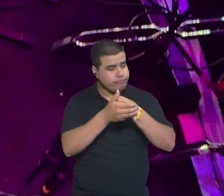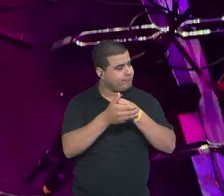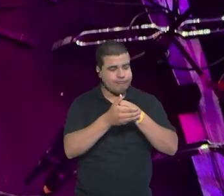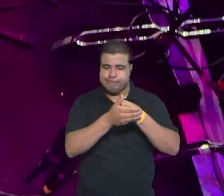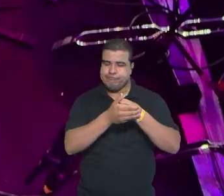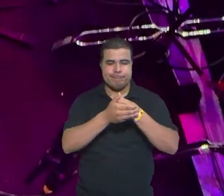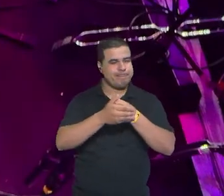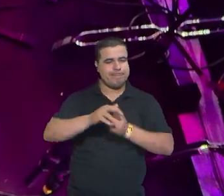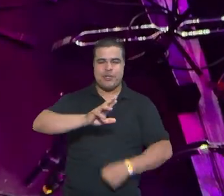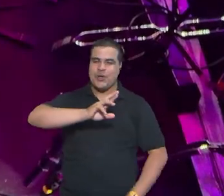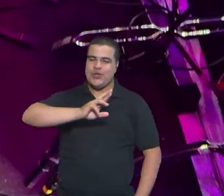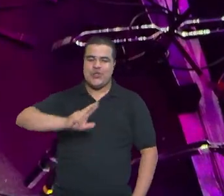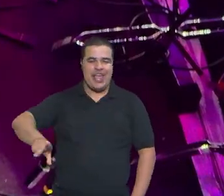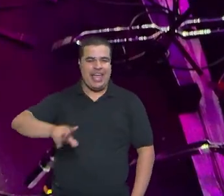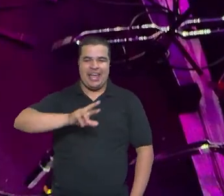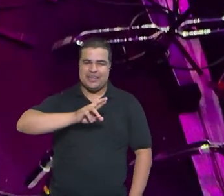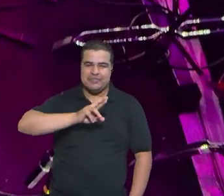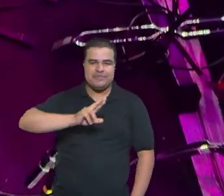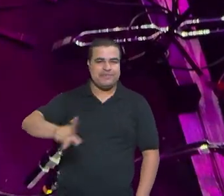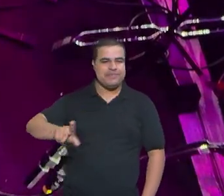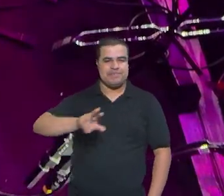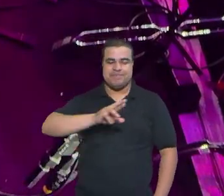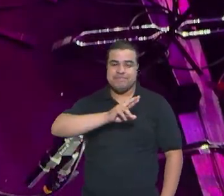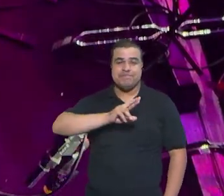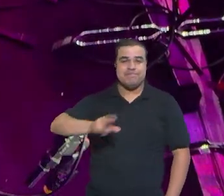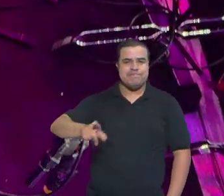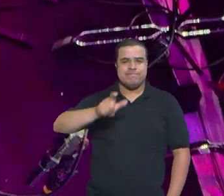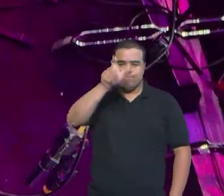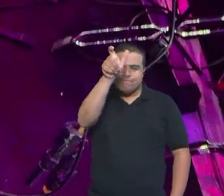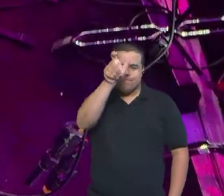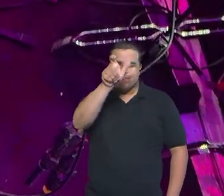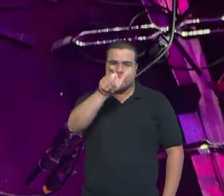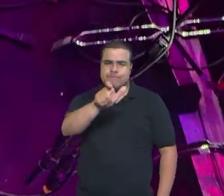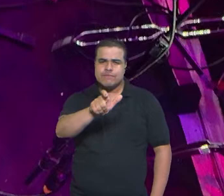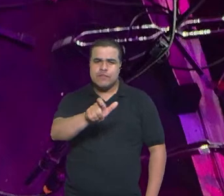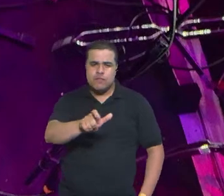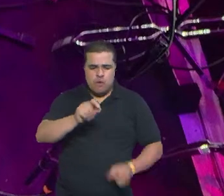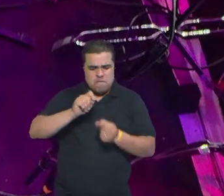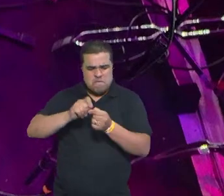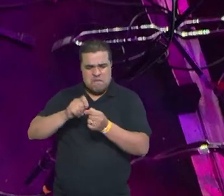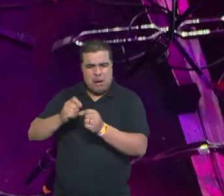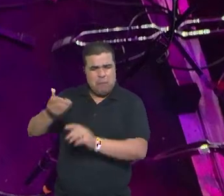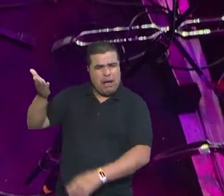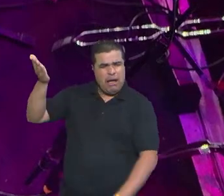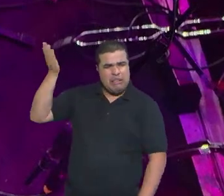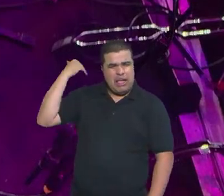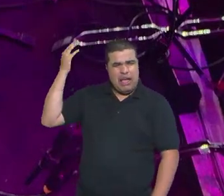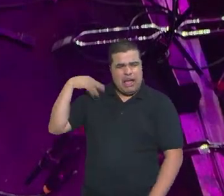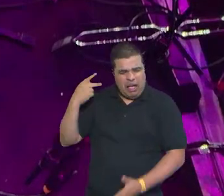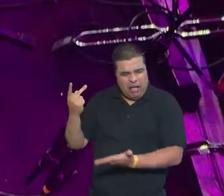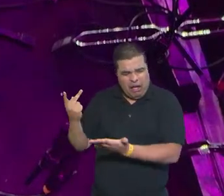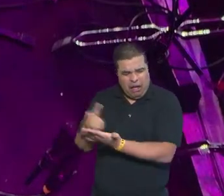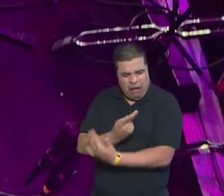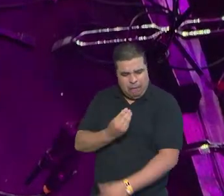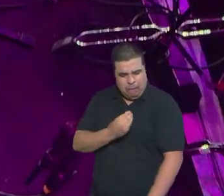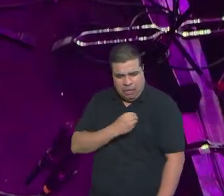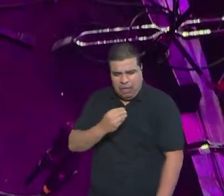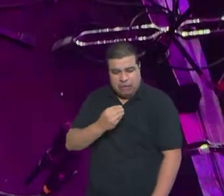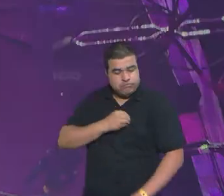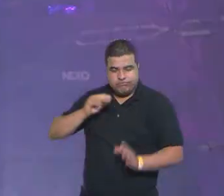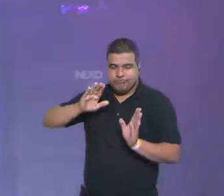existe em você o que você fez ou deixou de fazer não mudou em mim